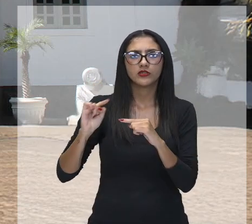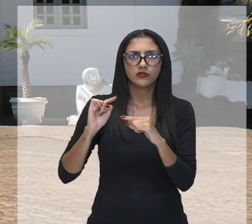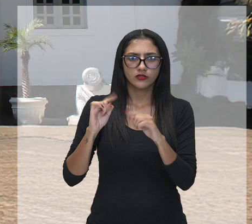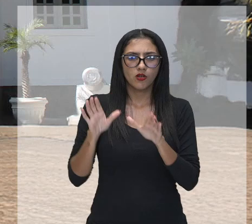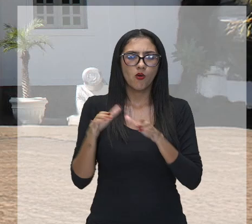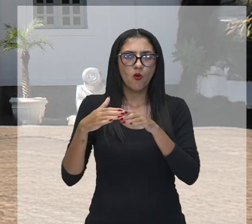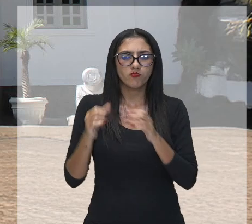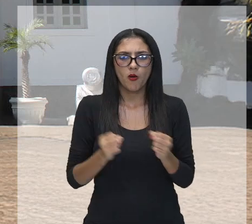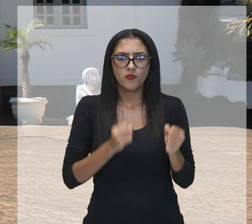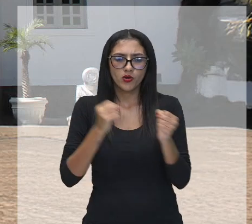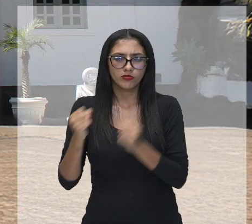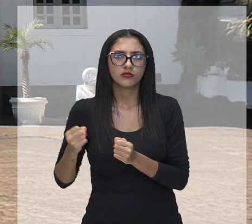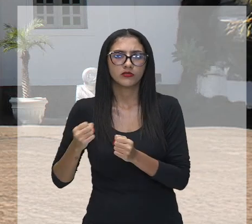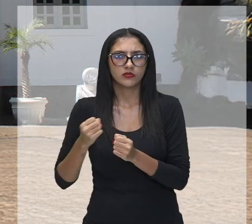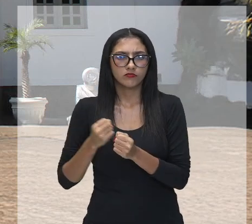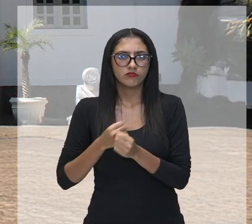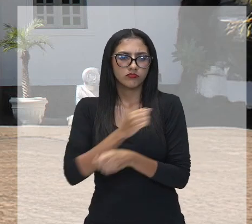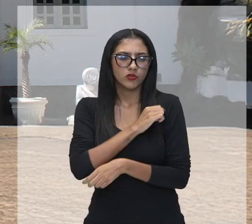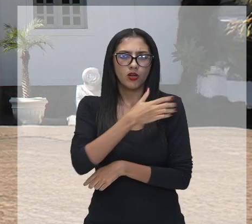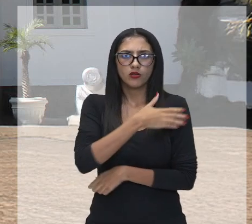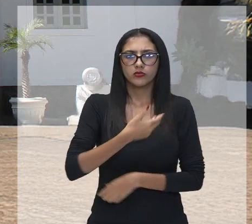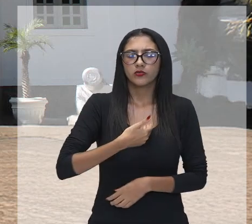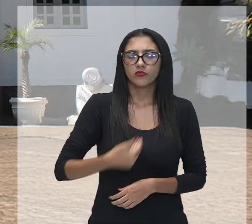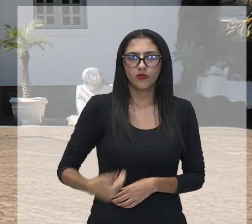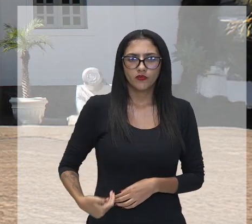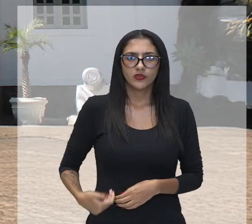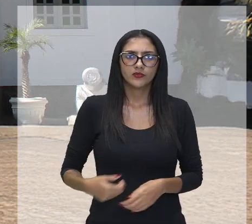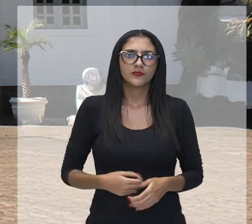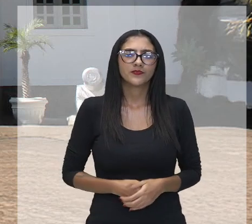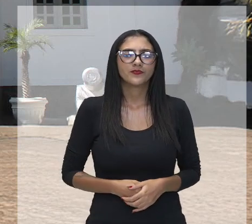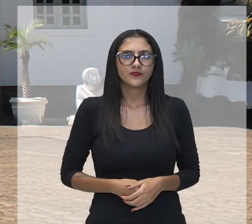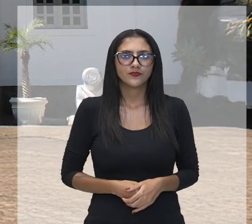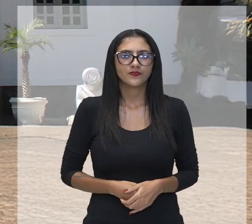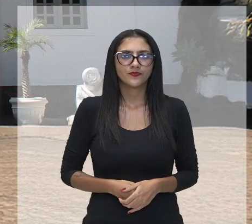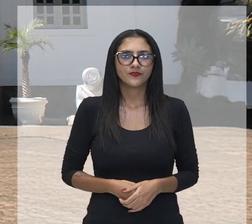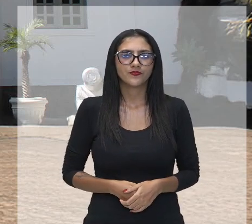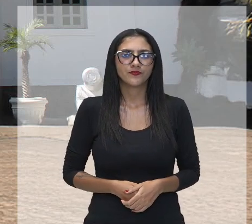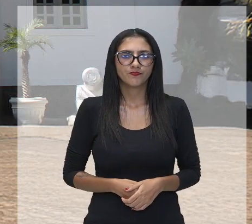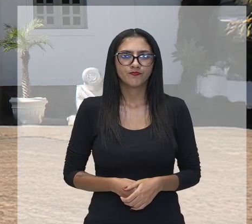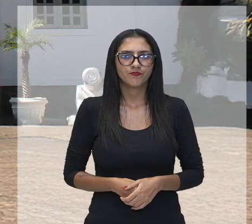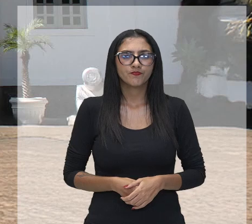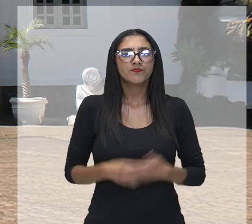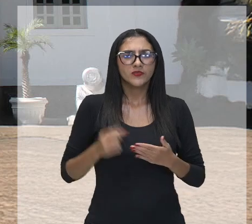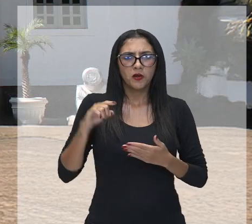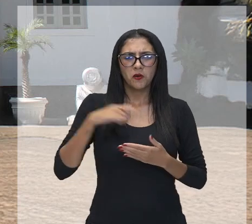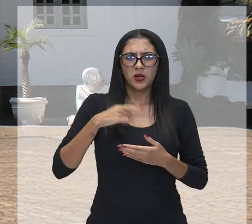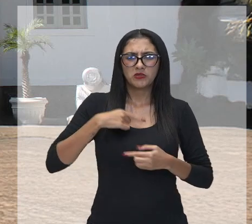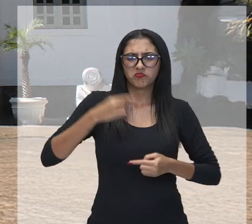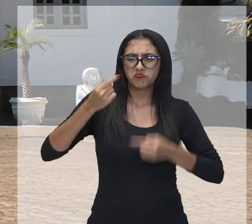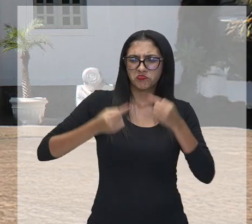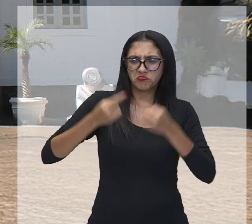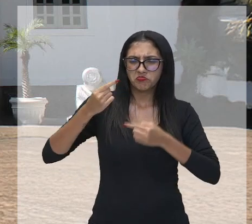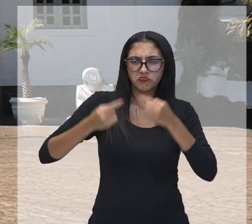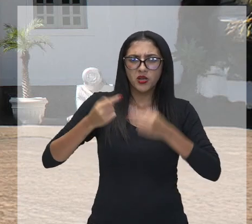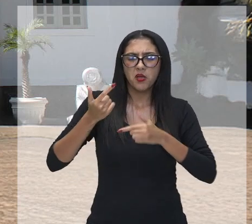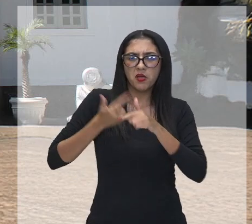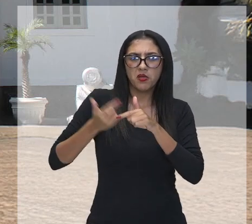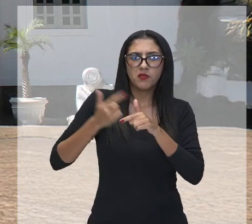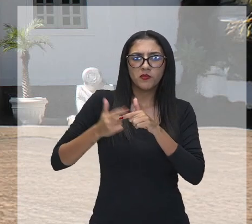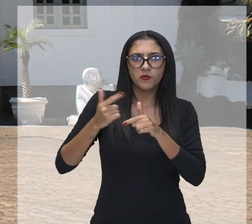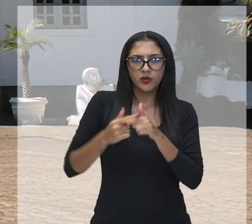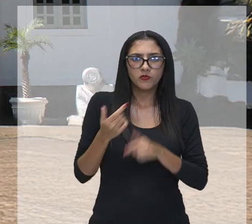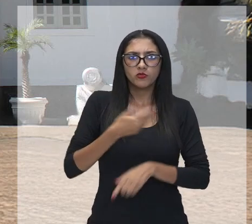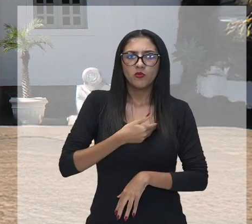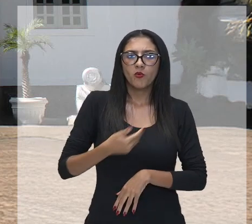forças legalistas, né, as forças do governo. Então, vamos observar o confronto com as tropas governamentais